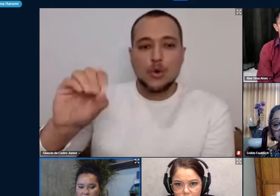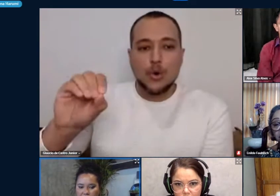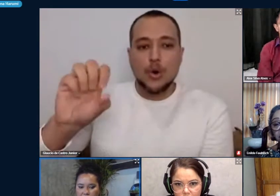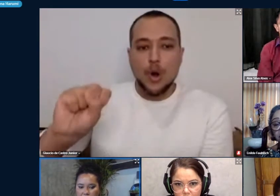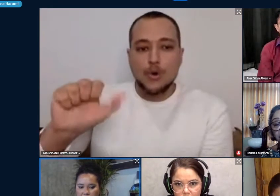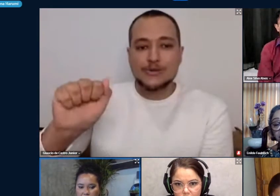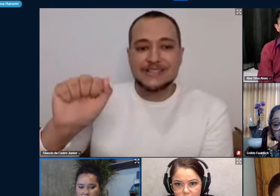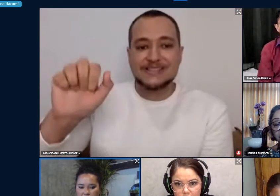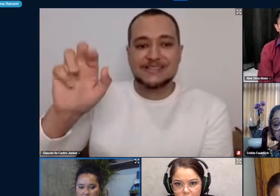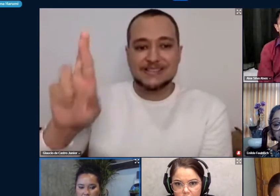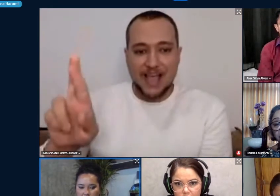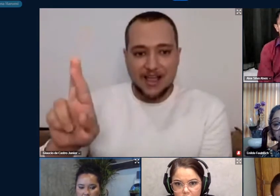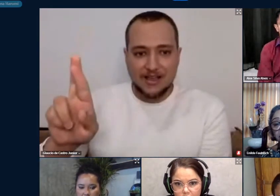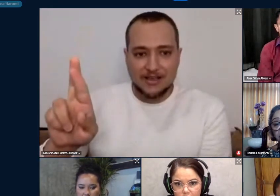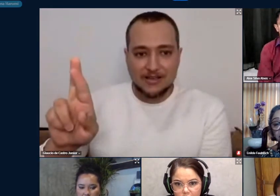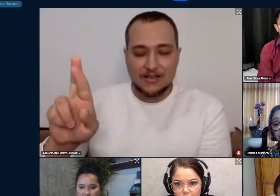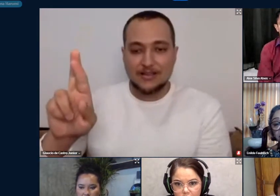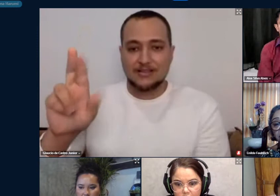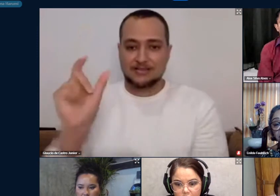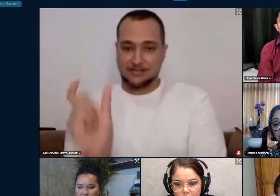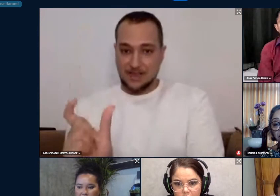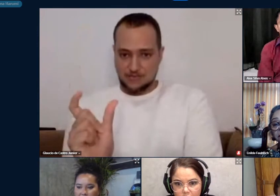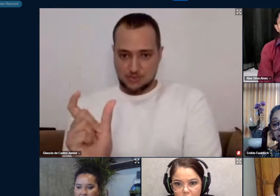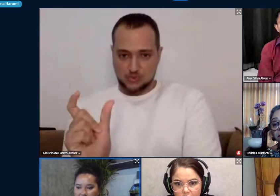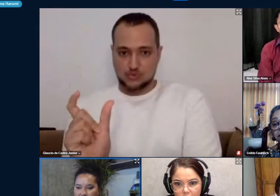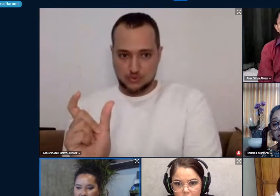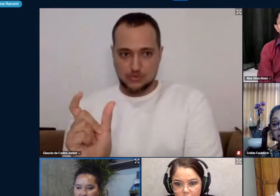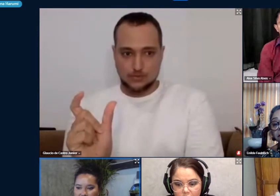o objetivo